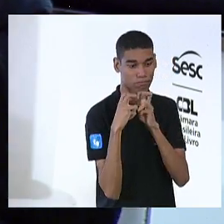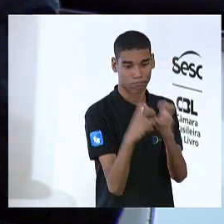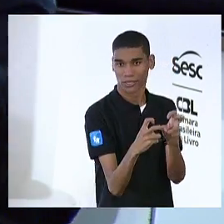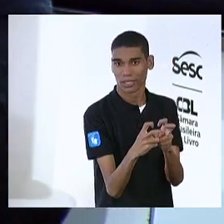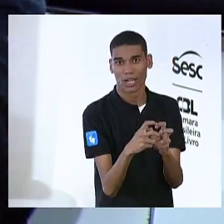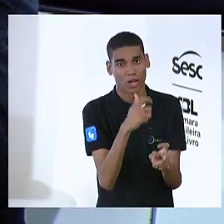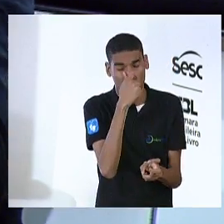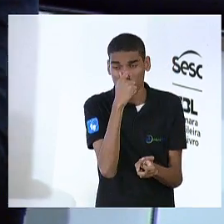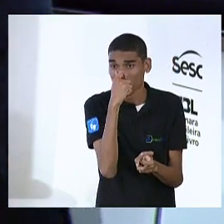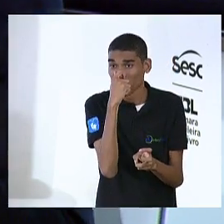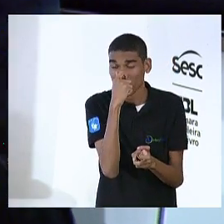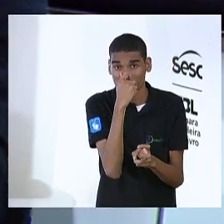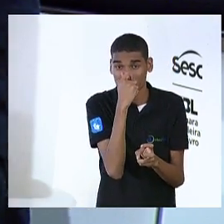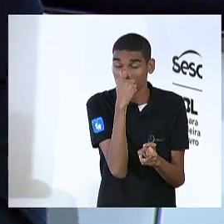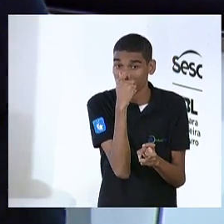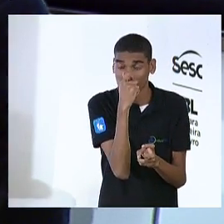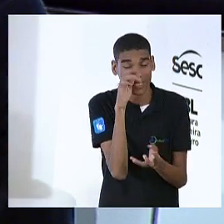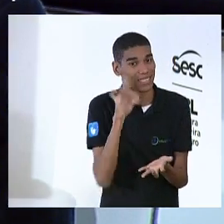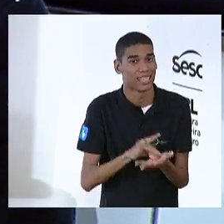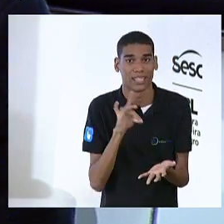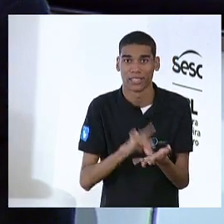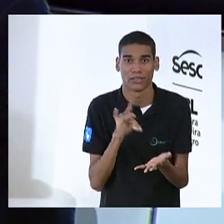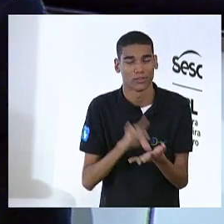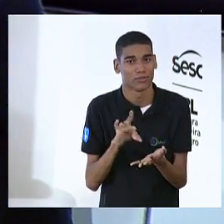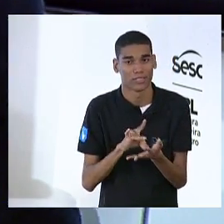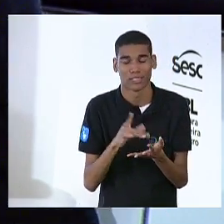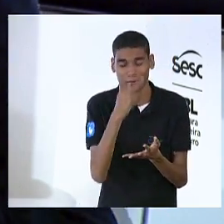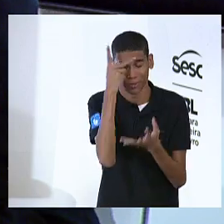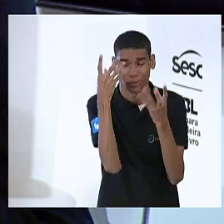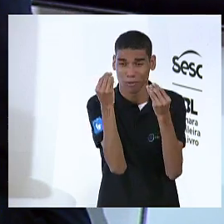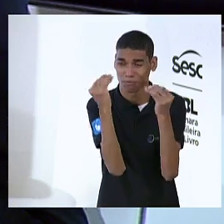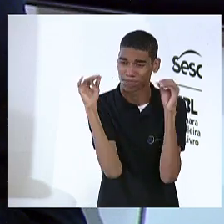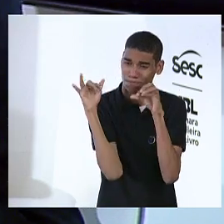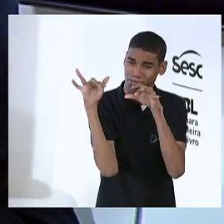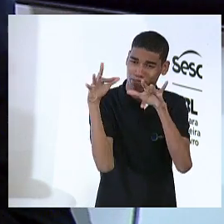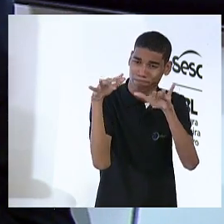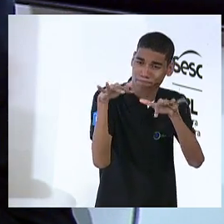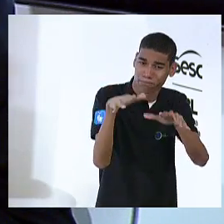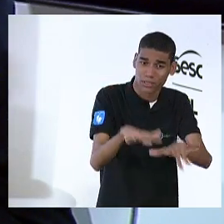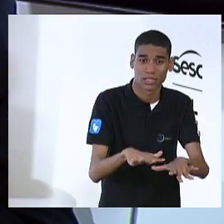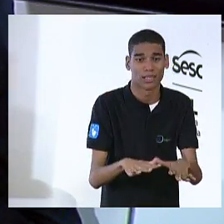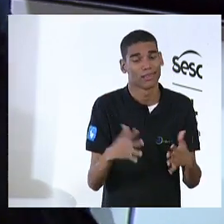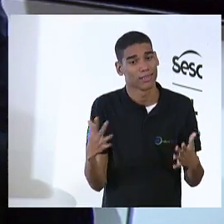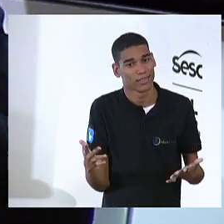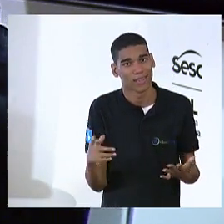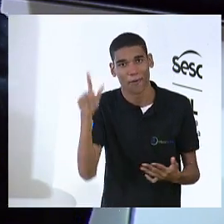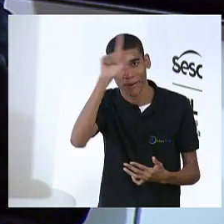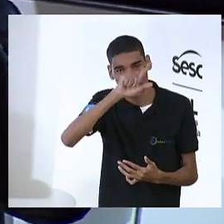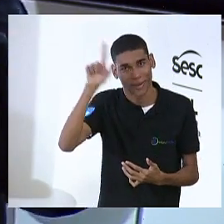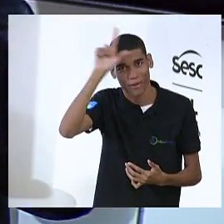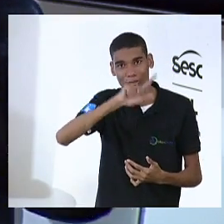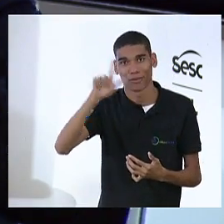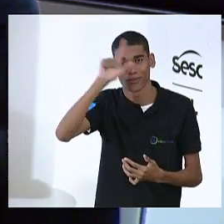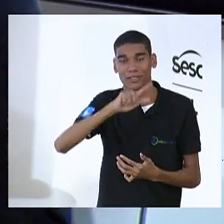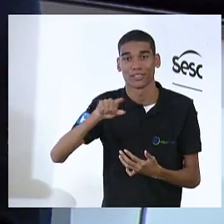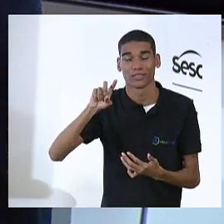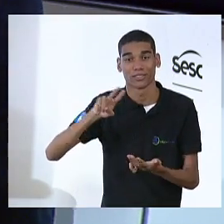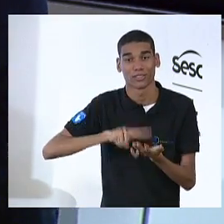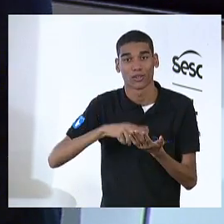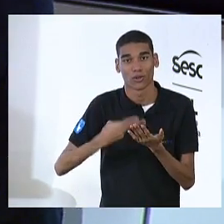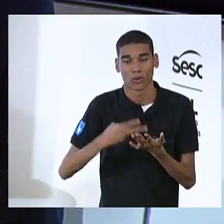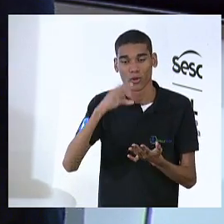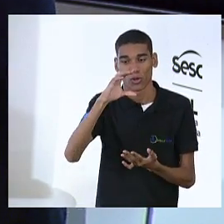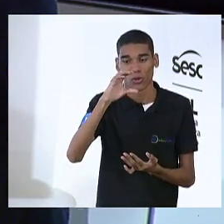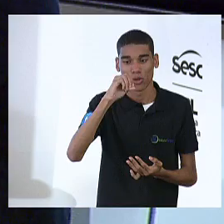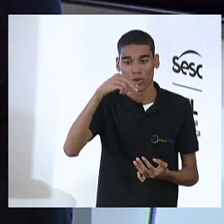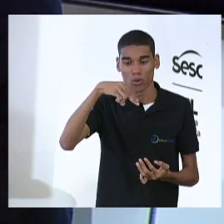Tá certo? Você flutua, a estação de flutuação. Então, essa lógica é a lógica do conservadorismo